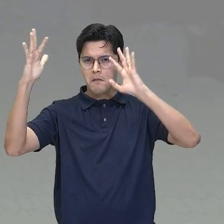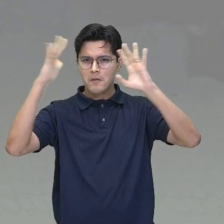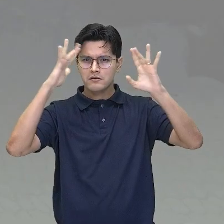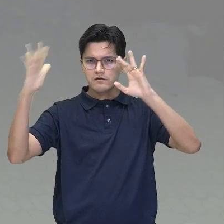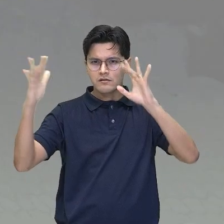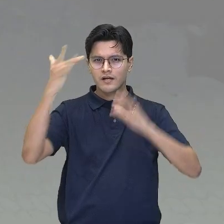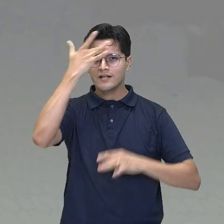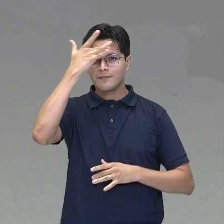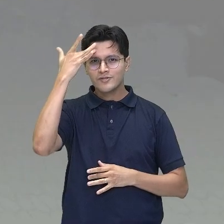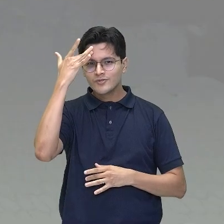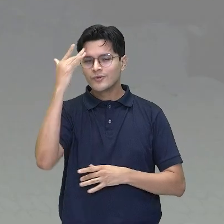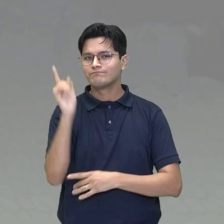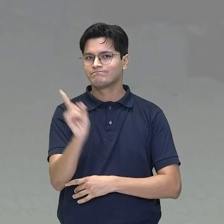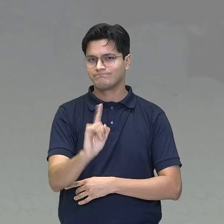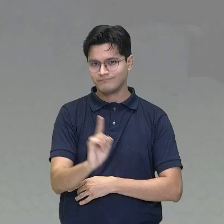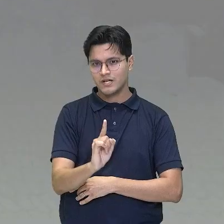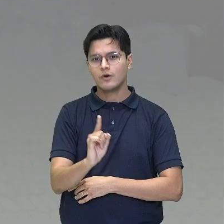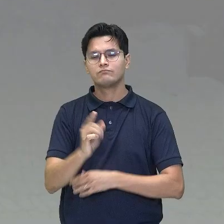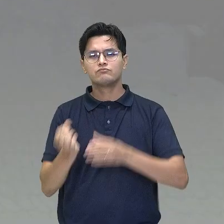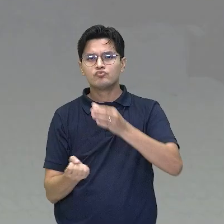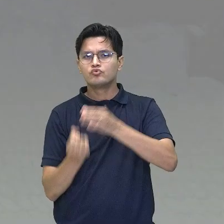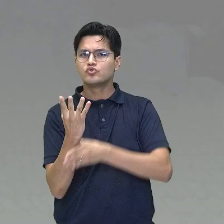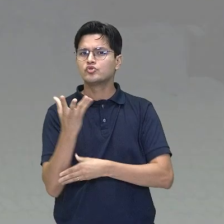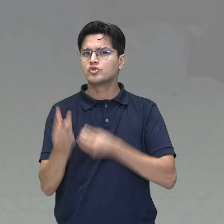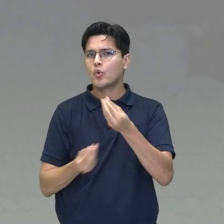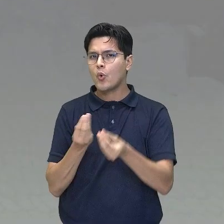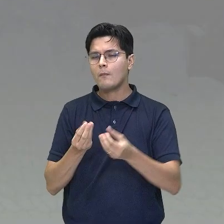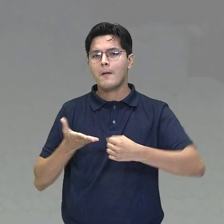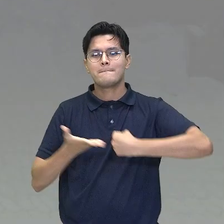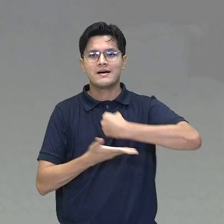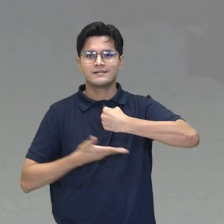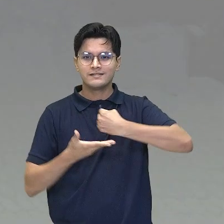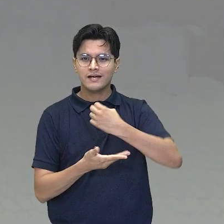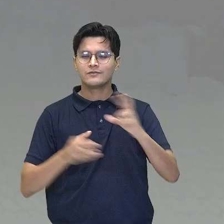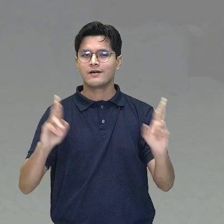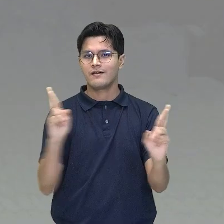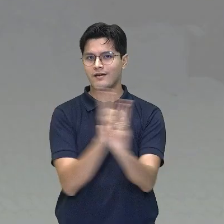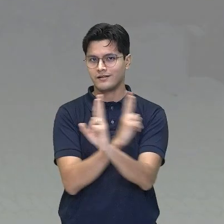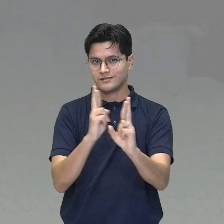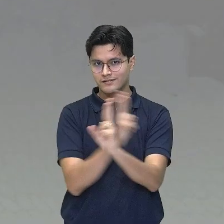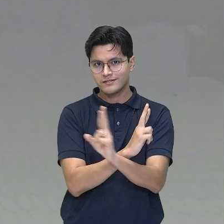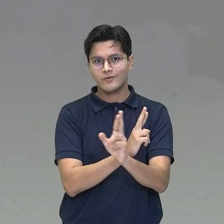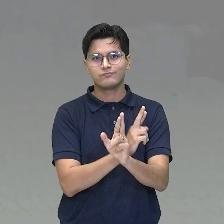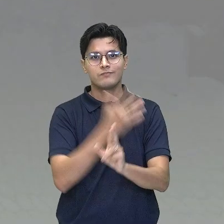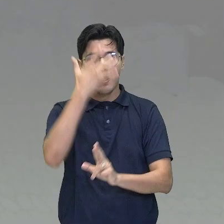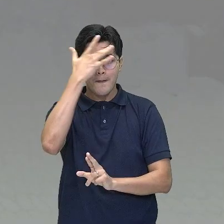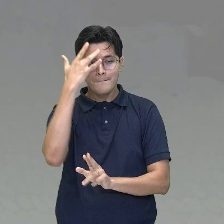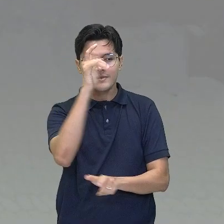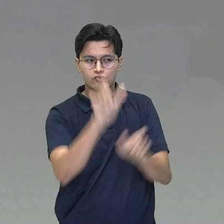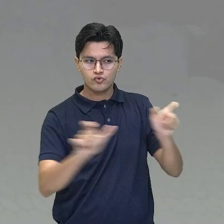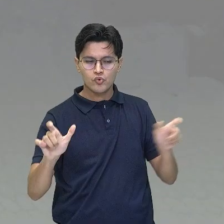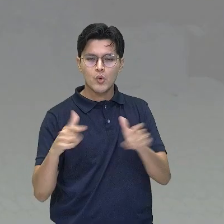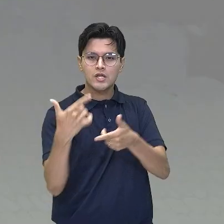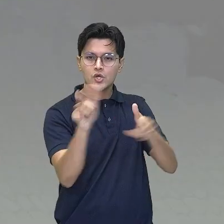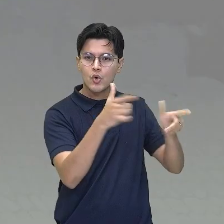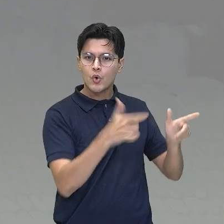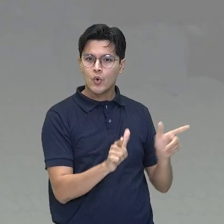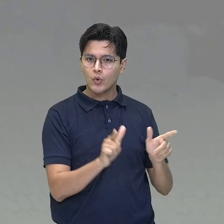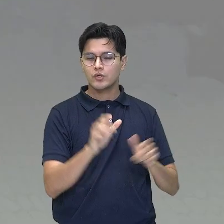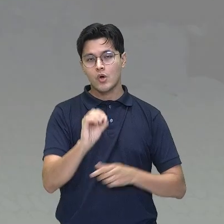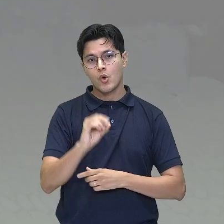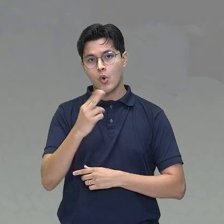da relação que nós temos com outras pessoas, da relação que nós temos com Deus ou os deuses que